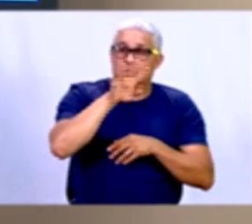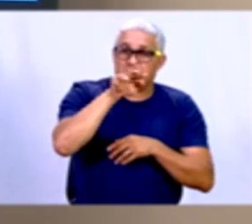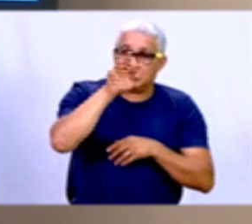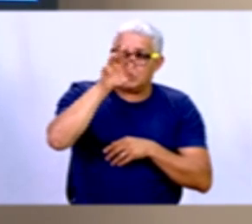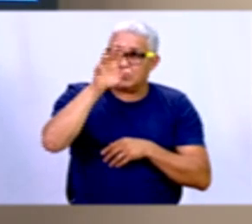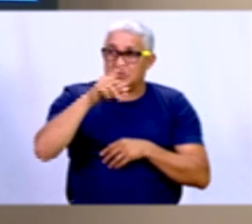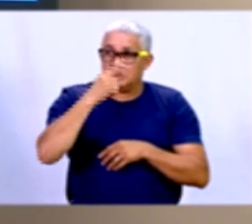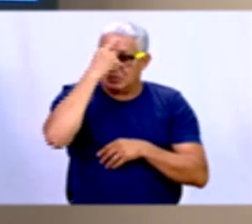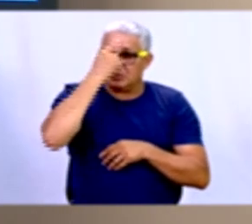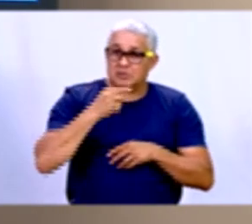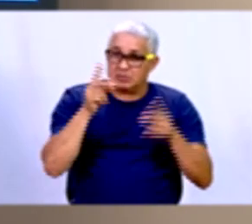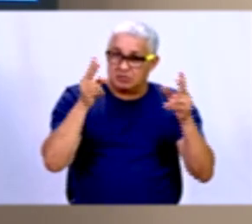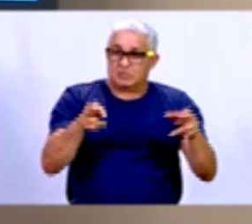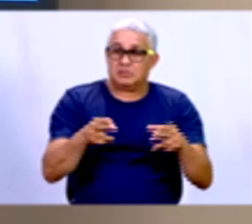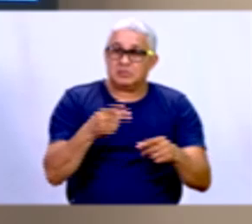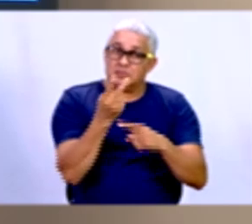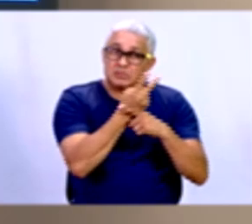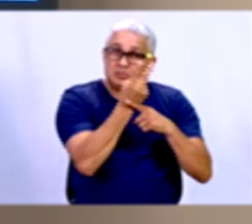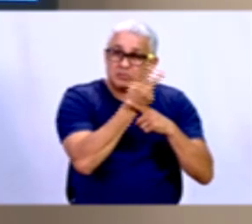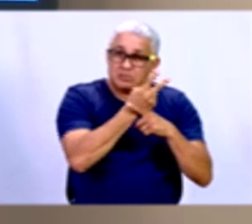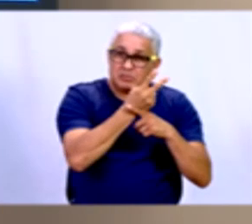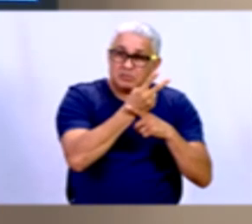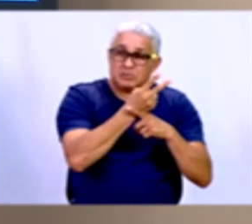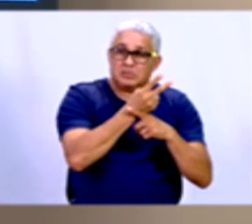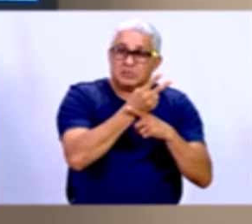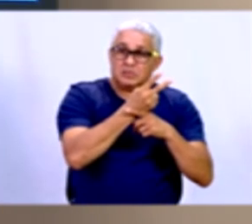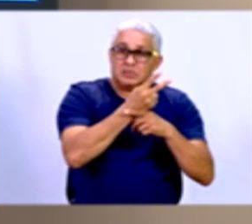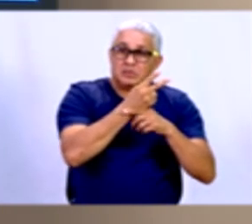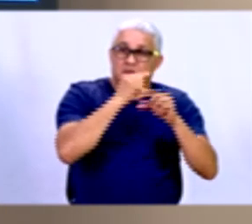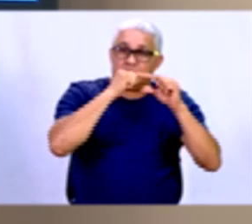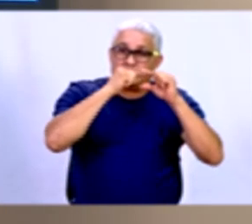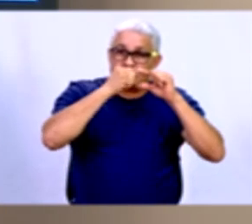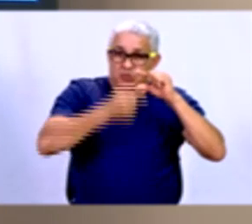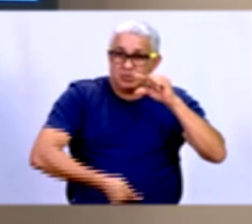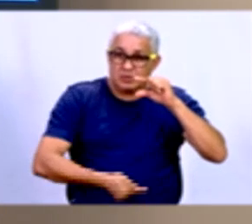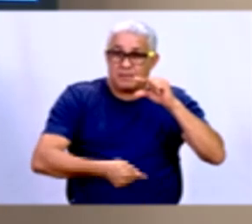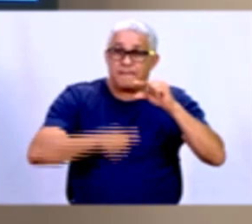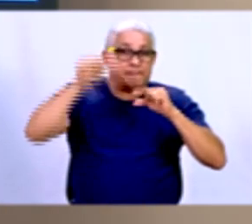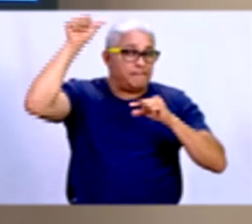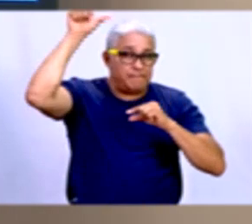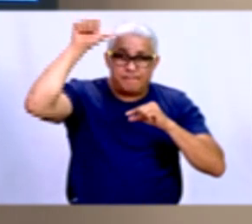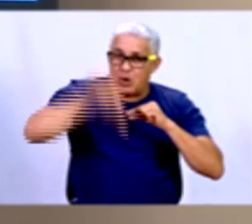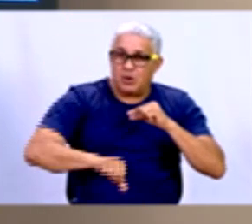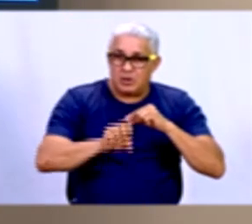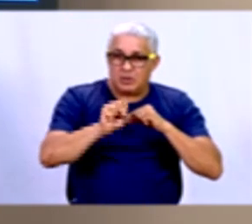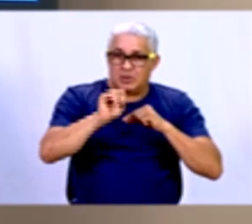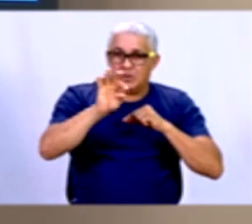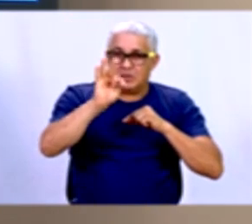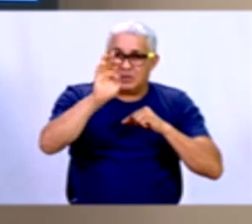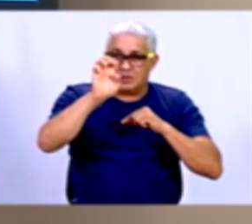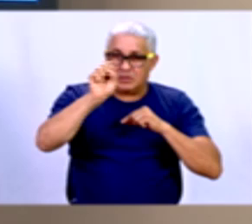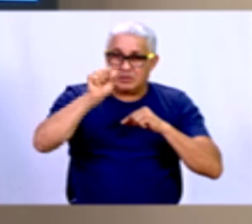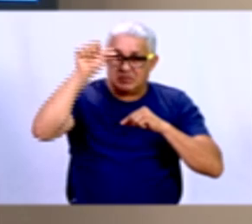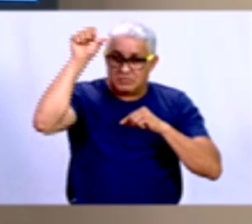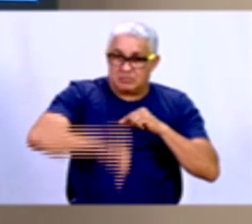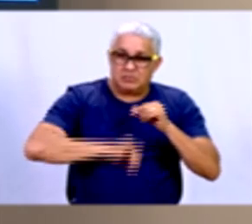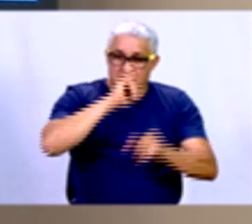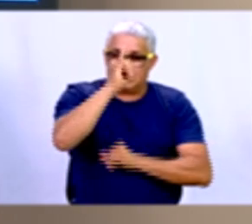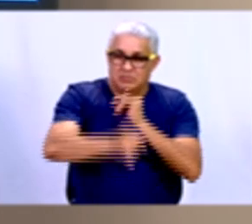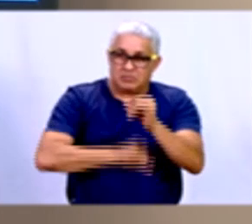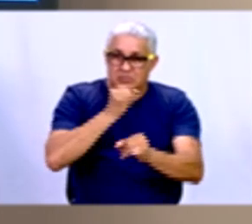características, vocês podem procurar lá no Google, né, os piores sites da internet, e aí vocês vão encontrar